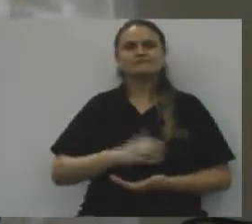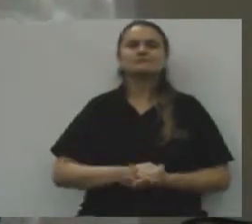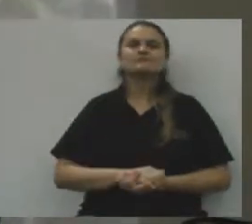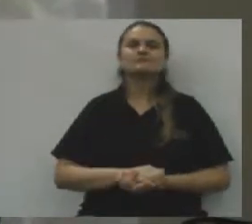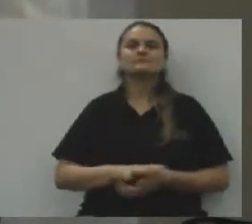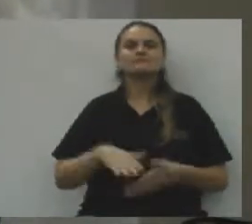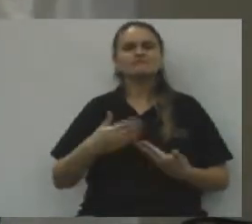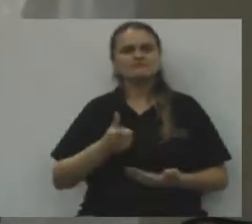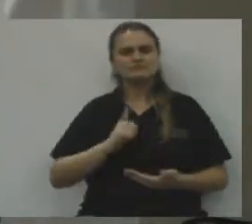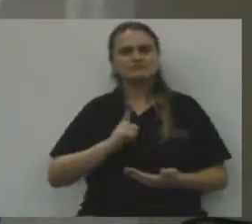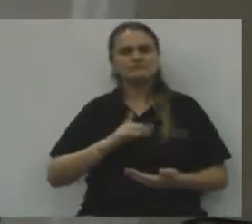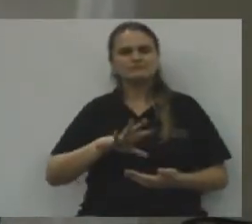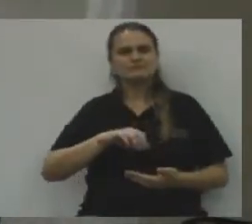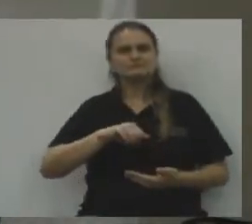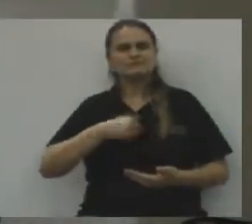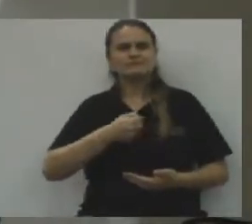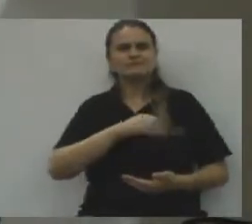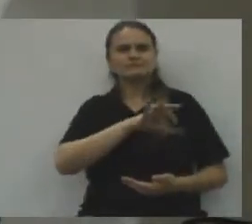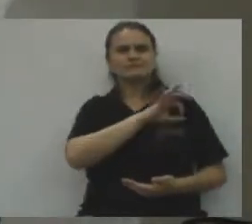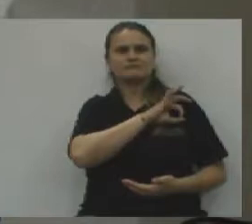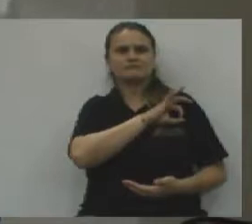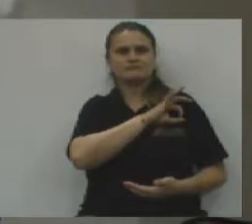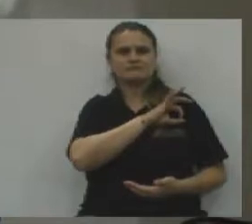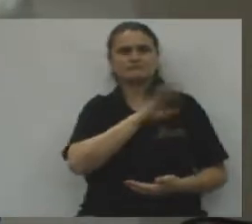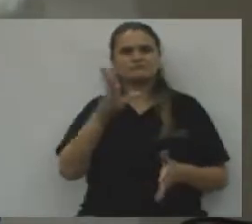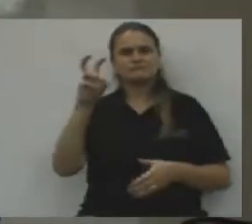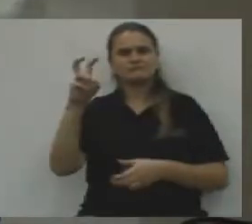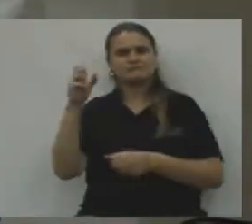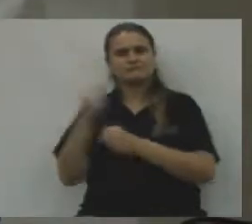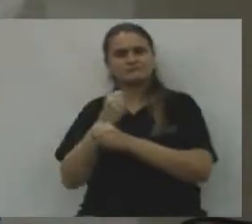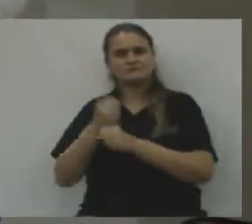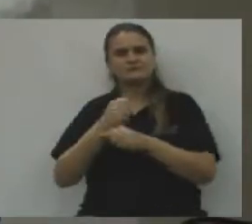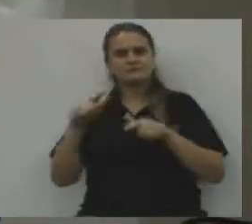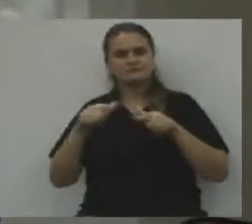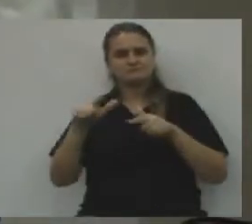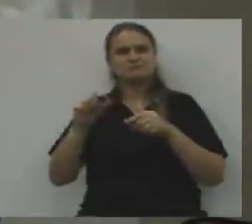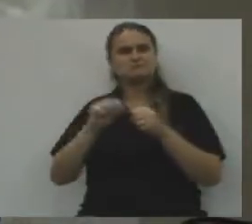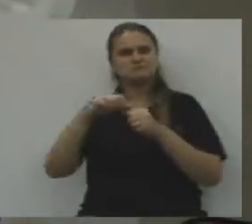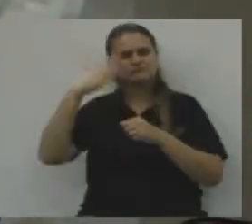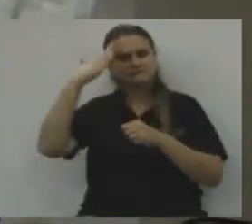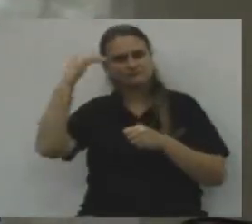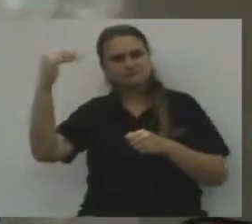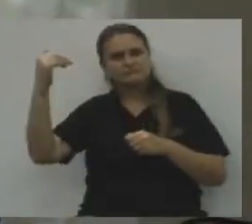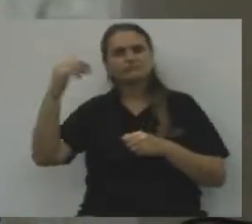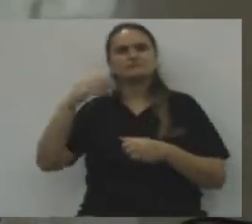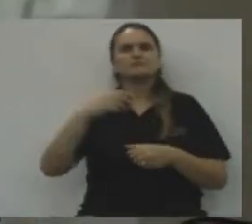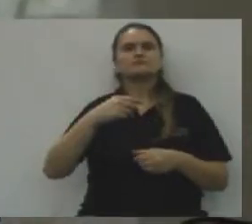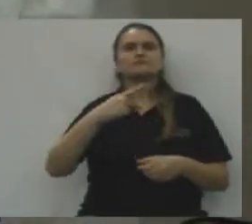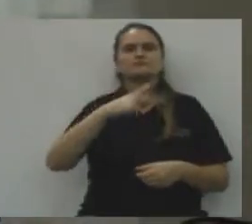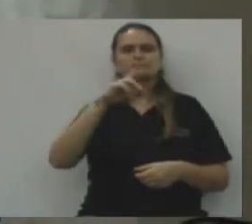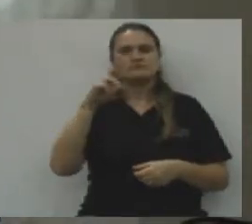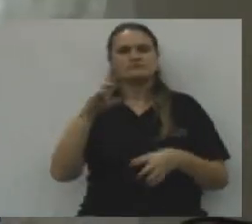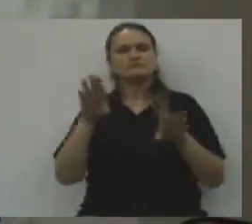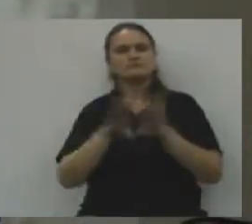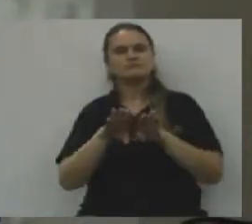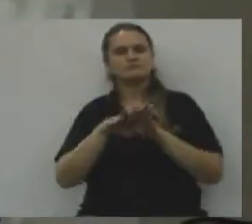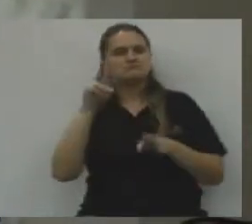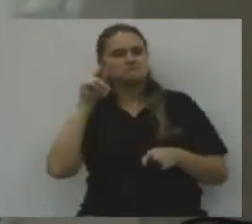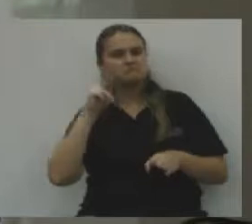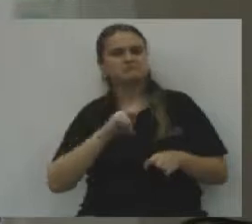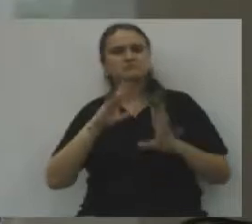O ato de coragem rendeu ao jovem policial que está há 5 anos na corporação homenagens da cidade de Porto União e também o reconhecimento